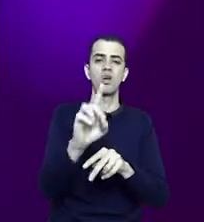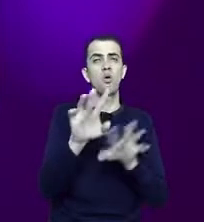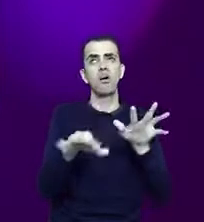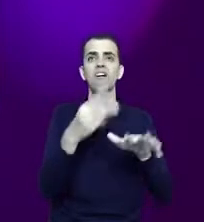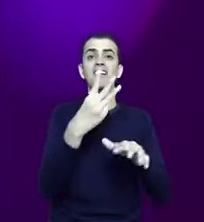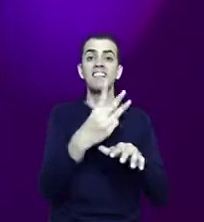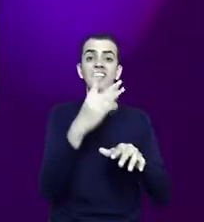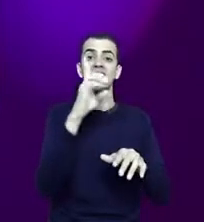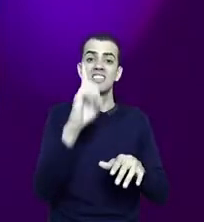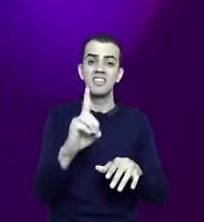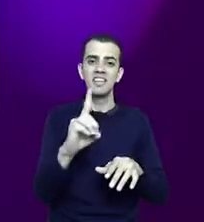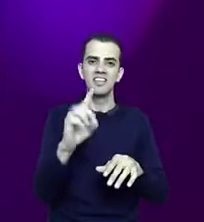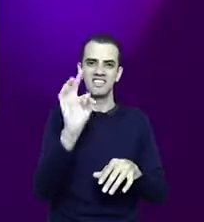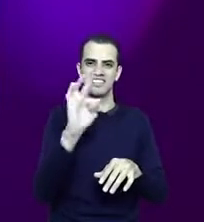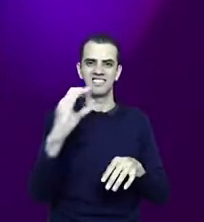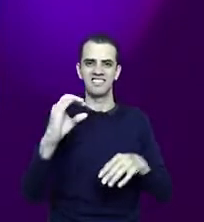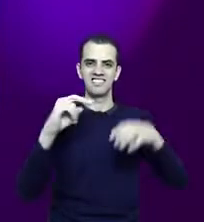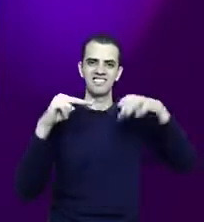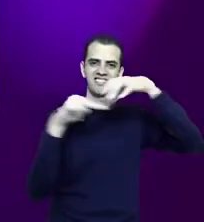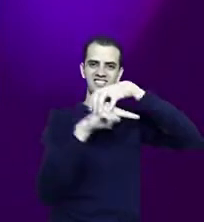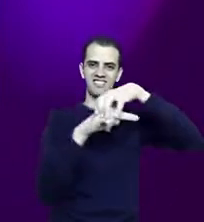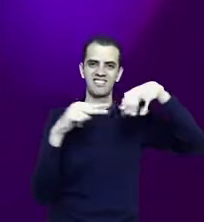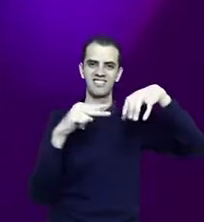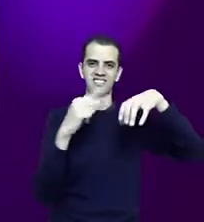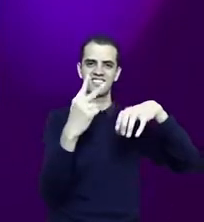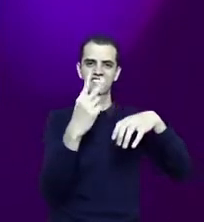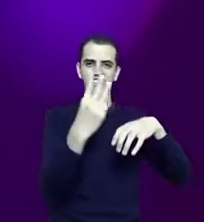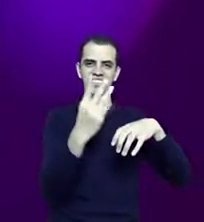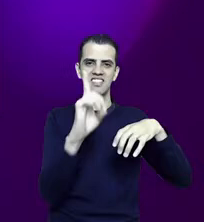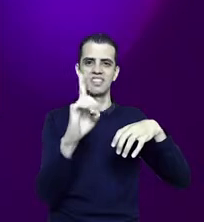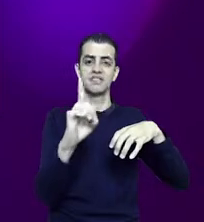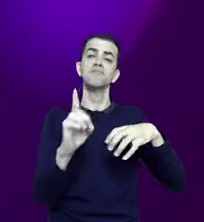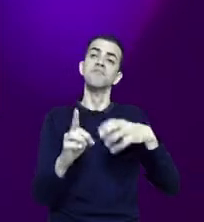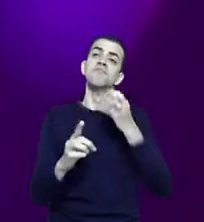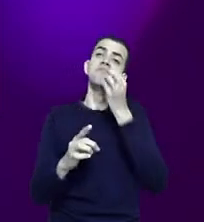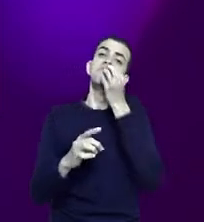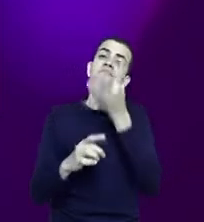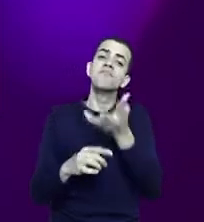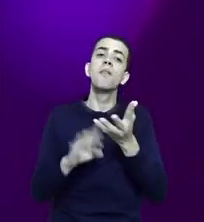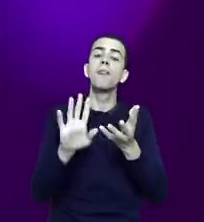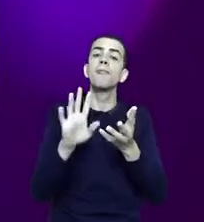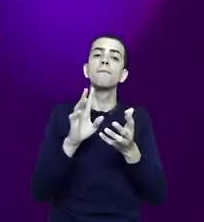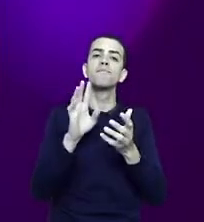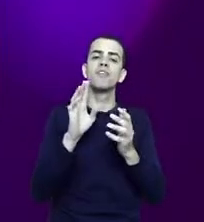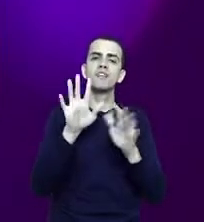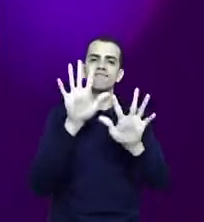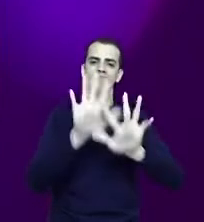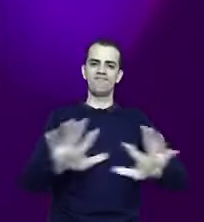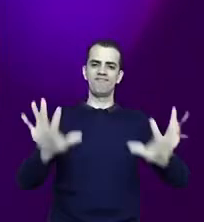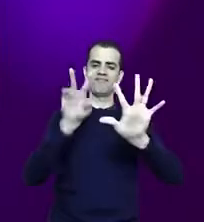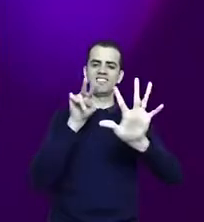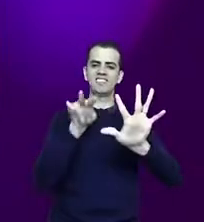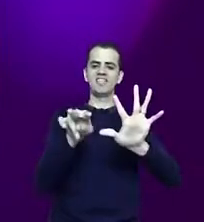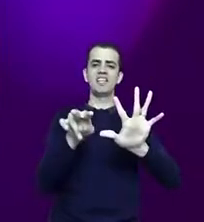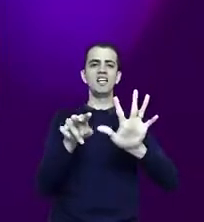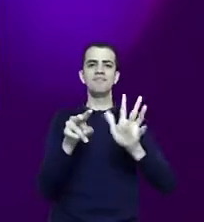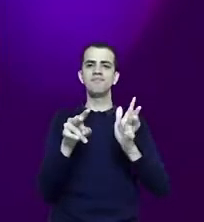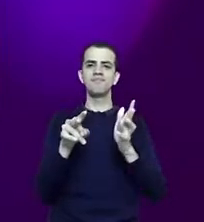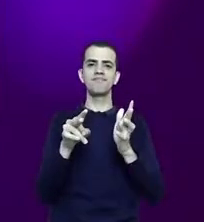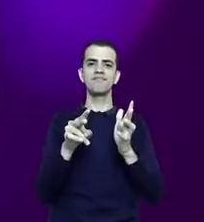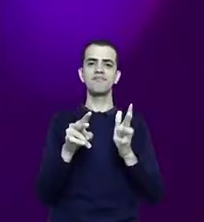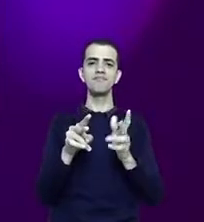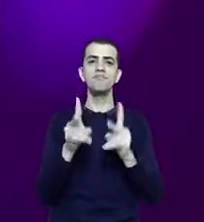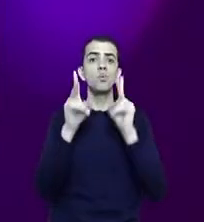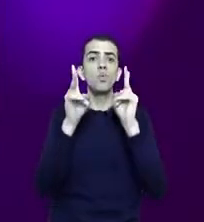tridimensional pela tomografia, na verdade, quando nós olhamos para uma tela, ela não é, na verdade,